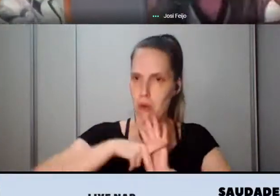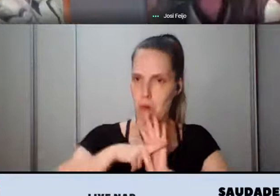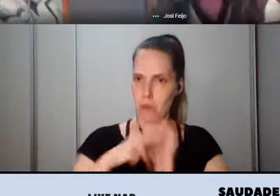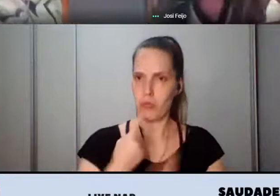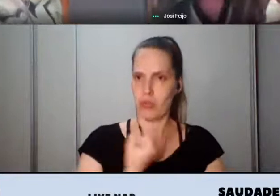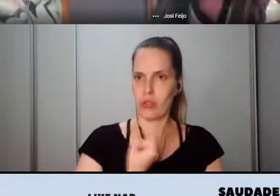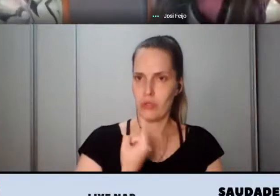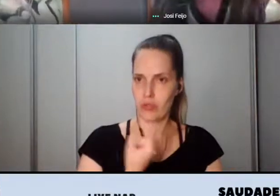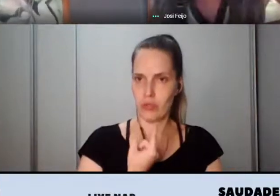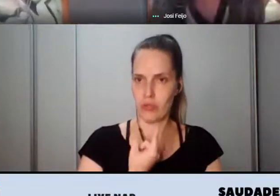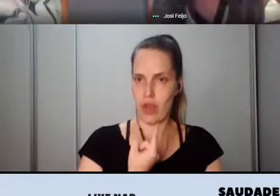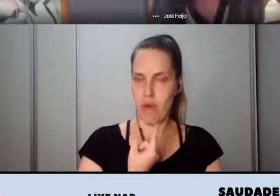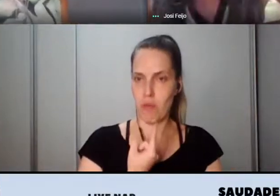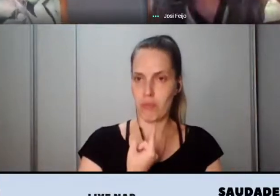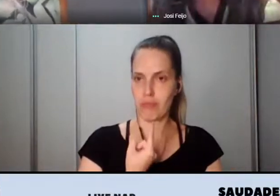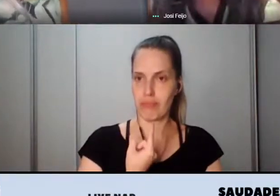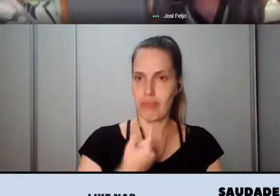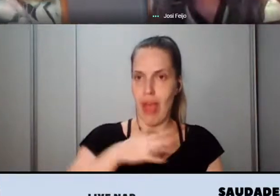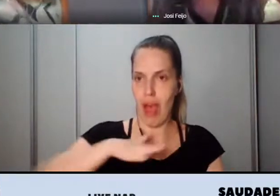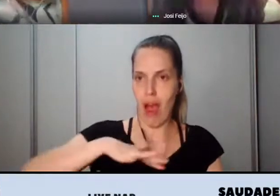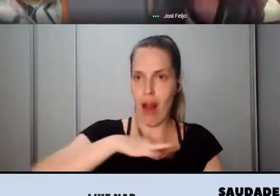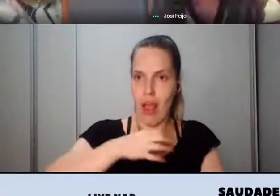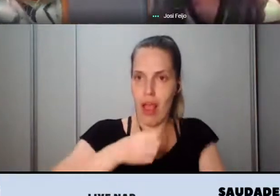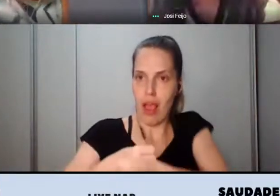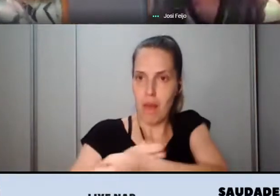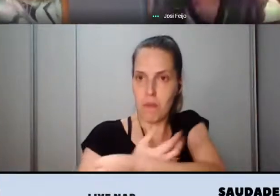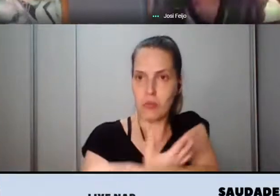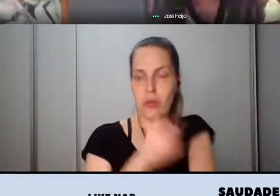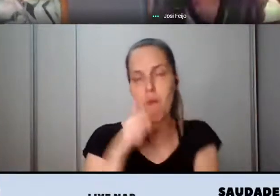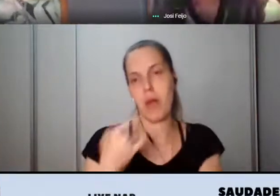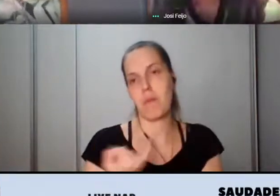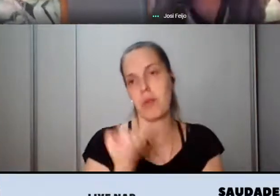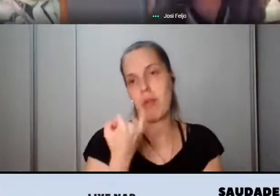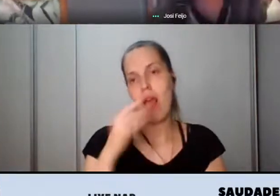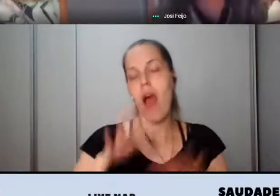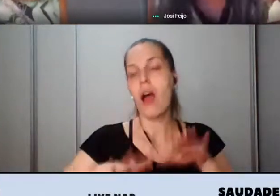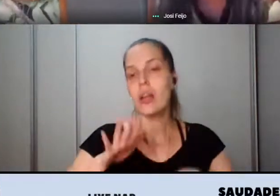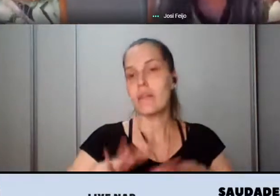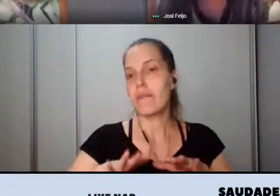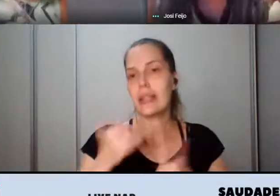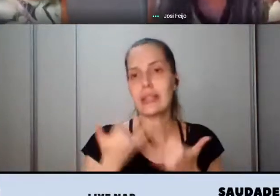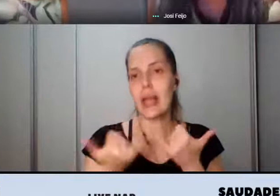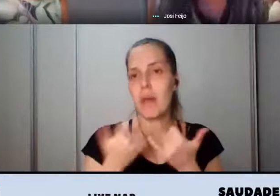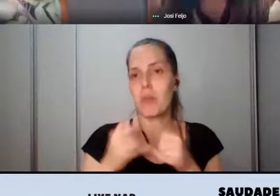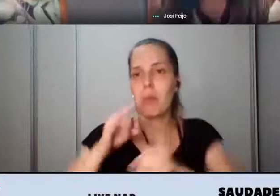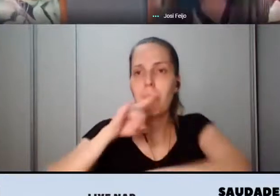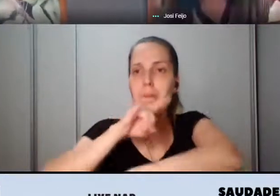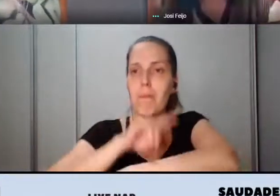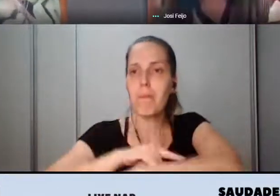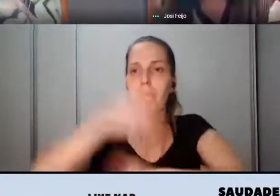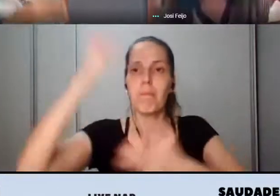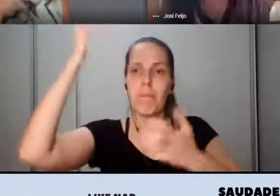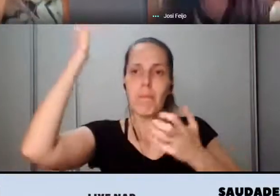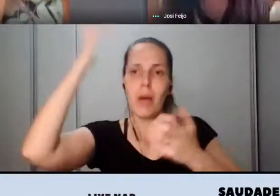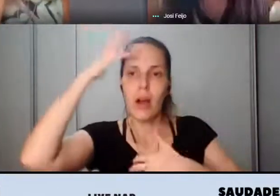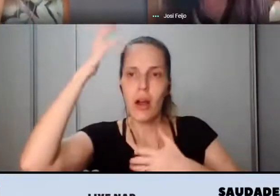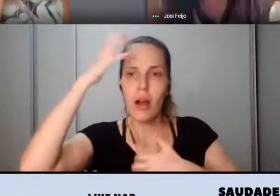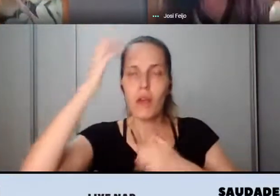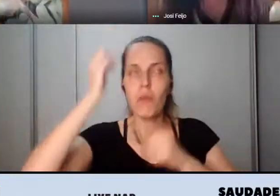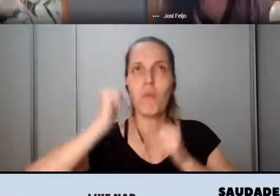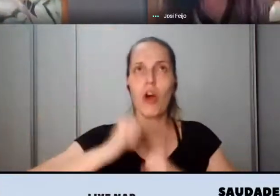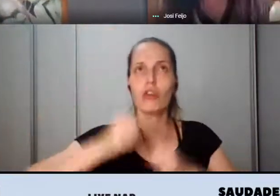emocionalmente é muito importante. Então, às vezes, um banho, que a gente pode ficar mais um pouquinho, que a gente pode,